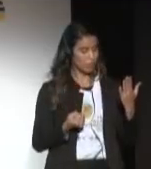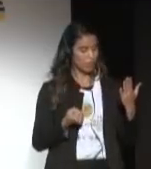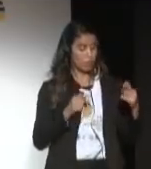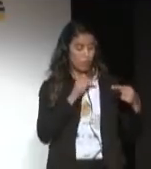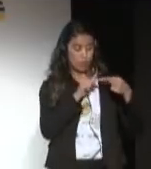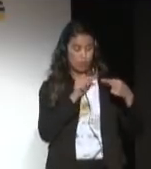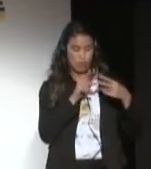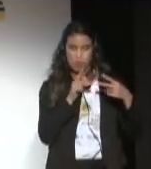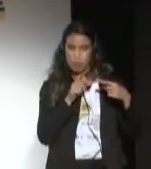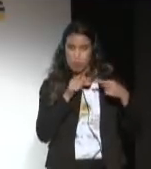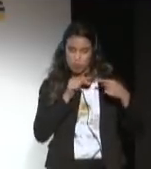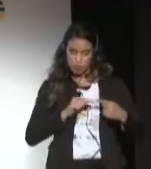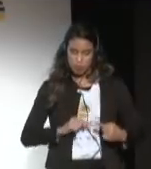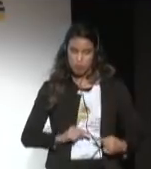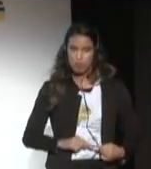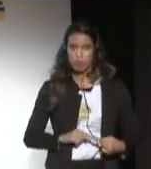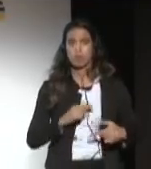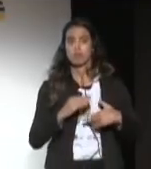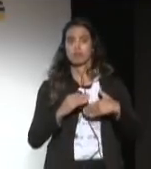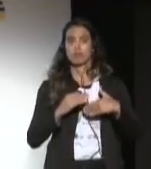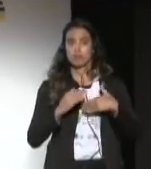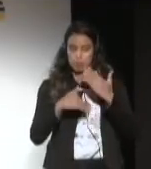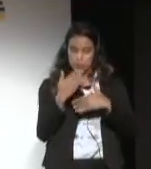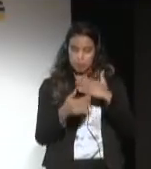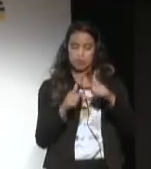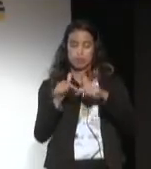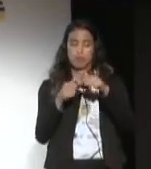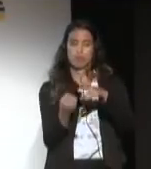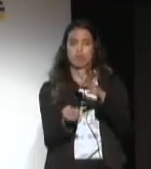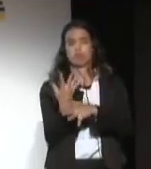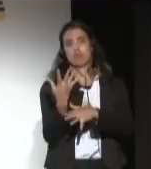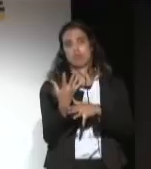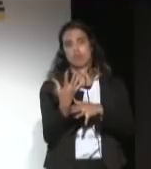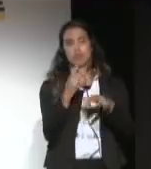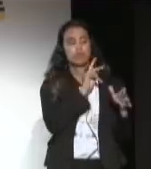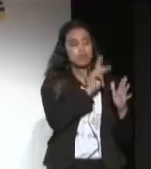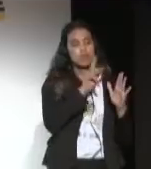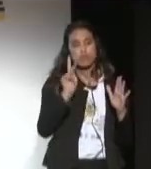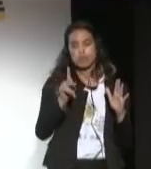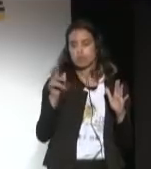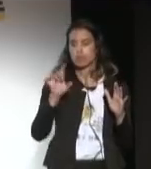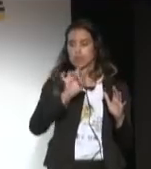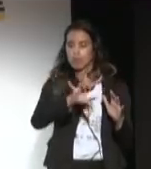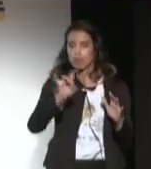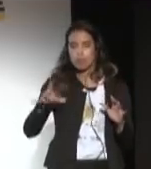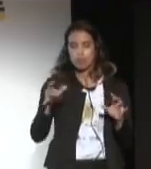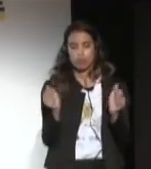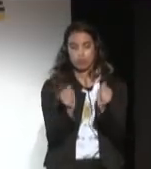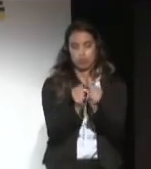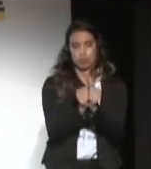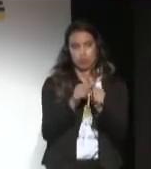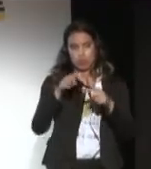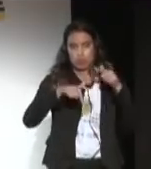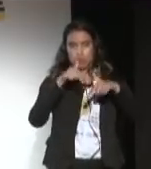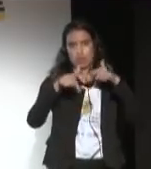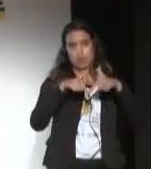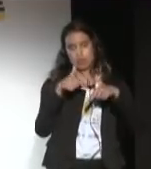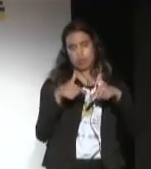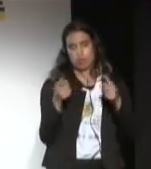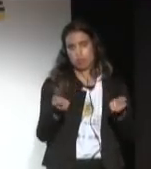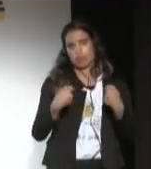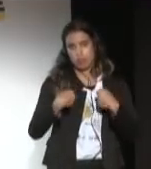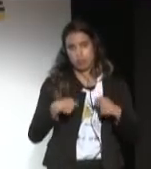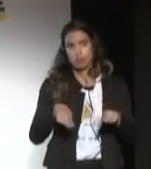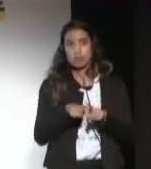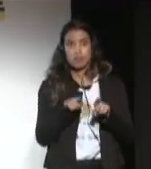para que nós possamos realizar esse trabalho, para que os professores possam trabalhar juntos na sua aprendizagem. E também é muito importante que